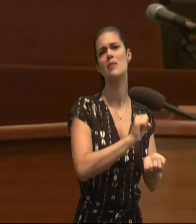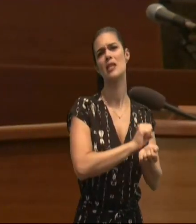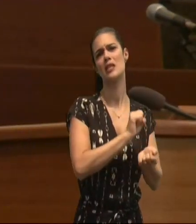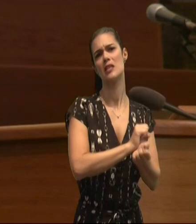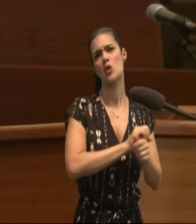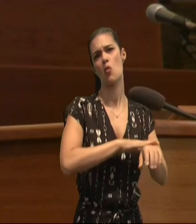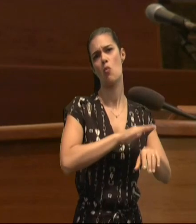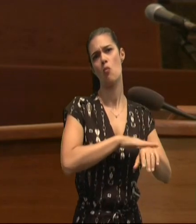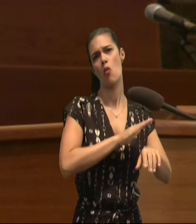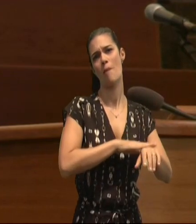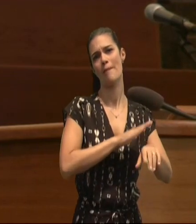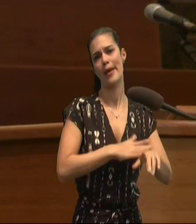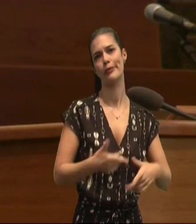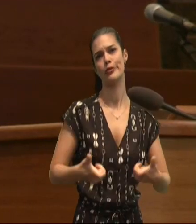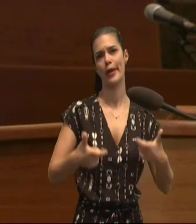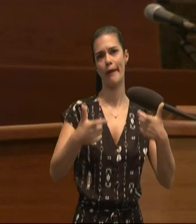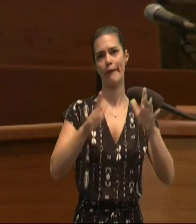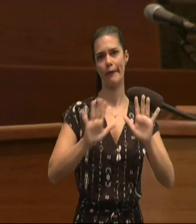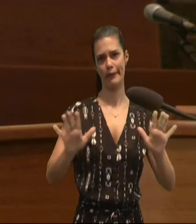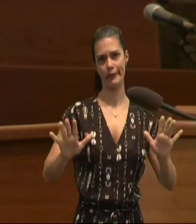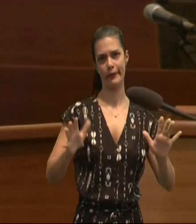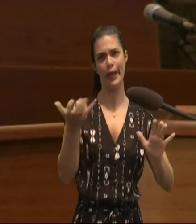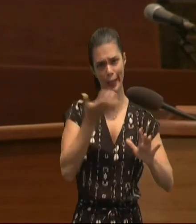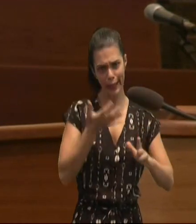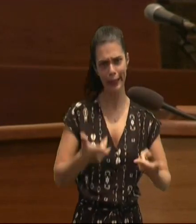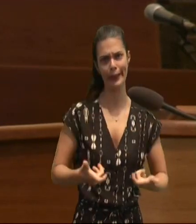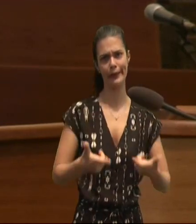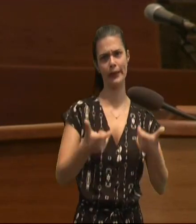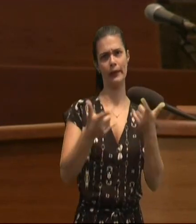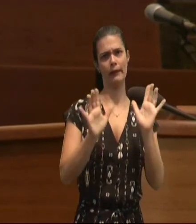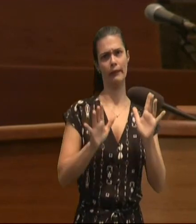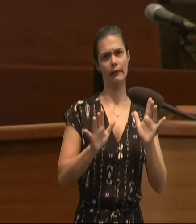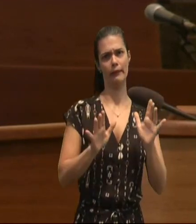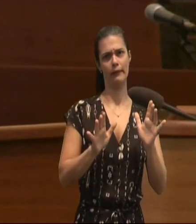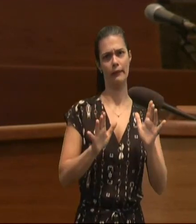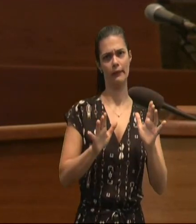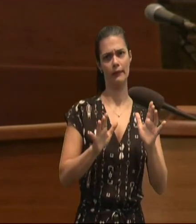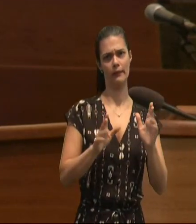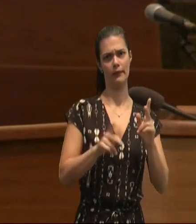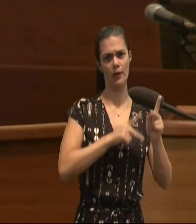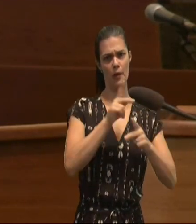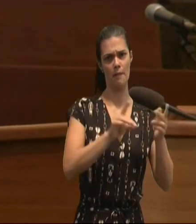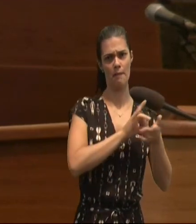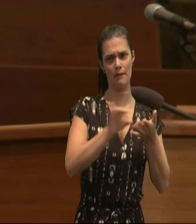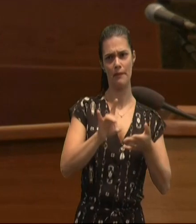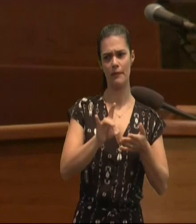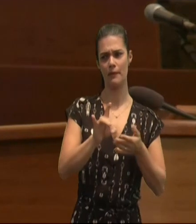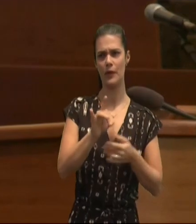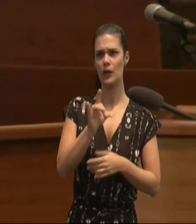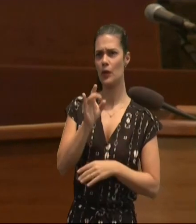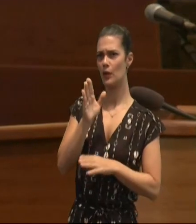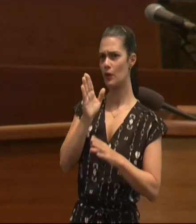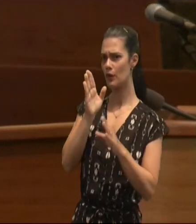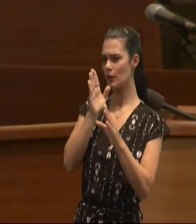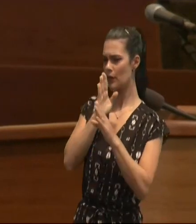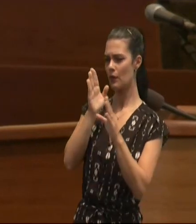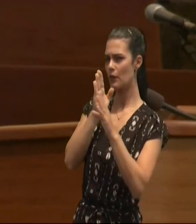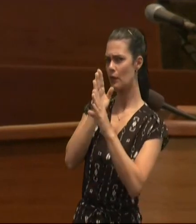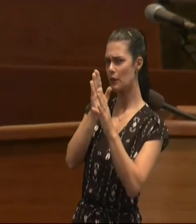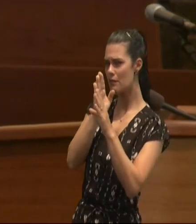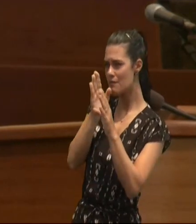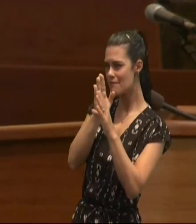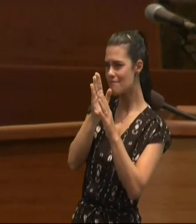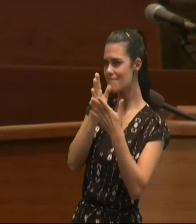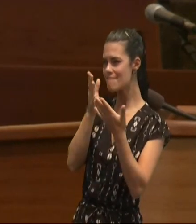guerrear. Eles sempre estavam na espreita. esperando uma oportunidade, uma falha,